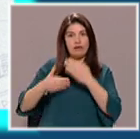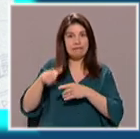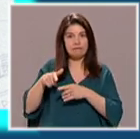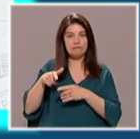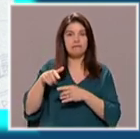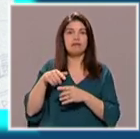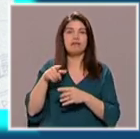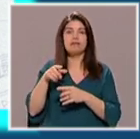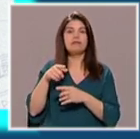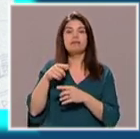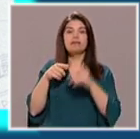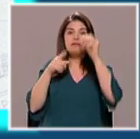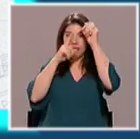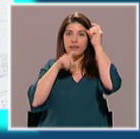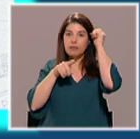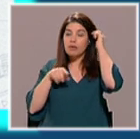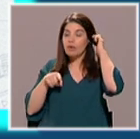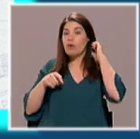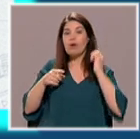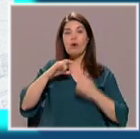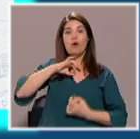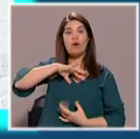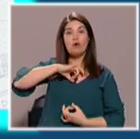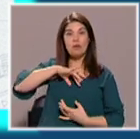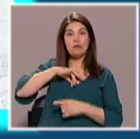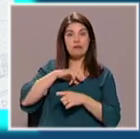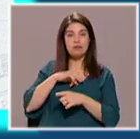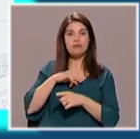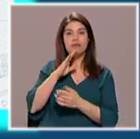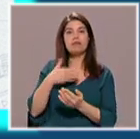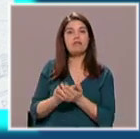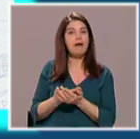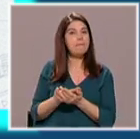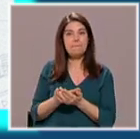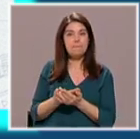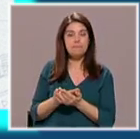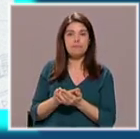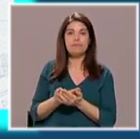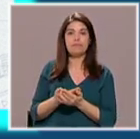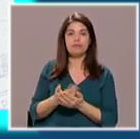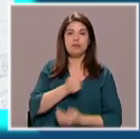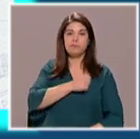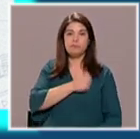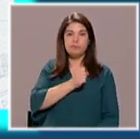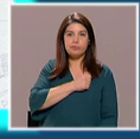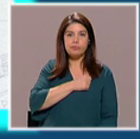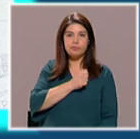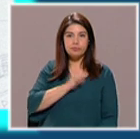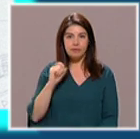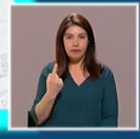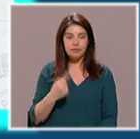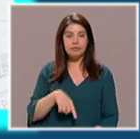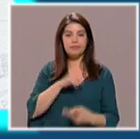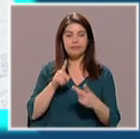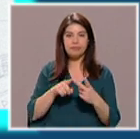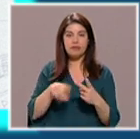respostas efetuadas por esta hormona são nada mais do que o aumento do batimento cardíaco, o aumento